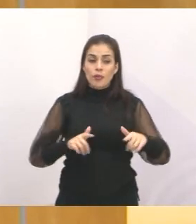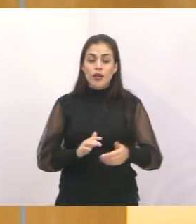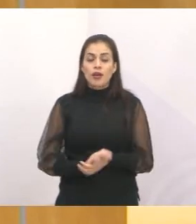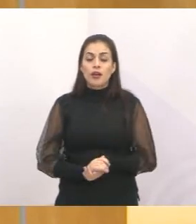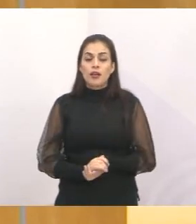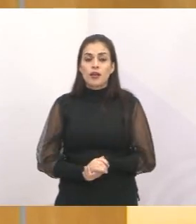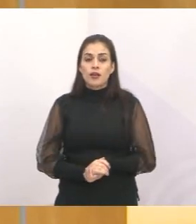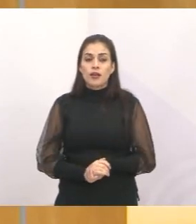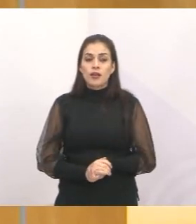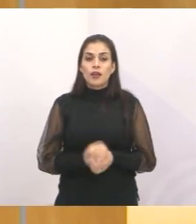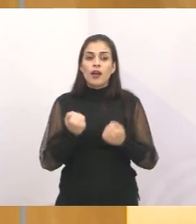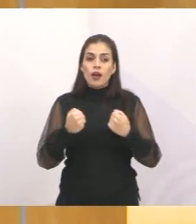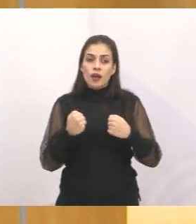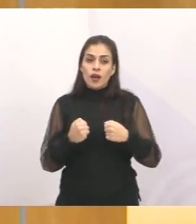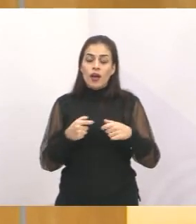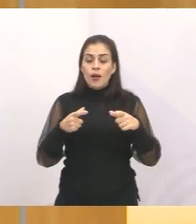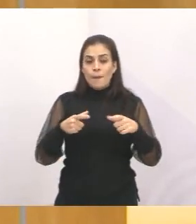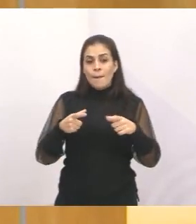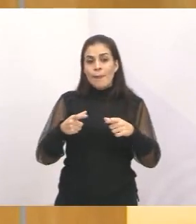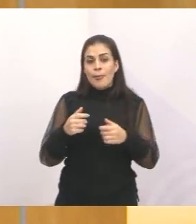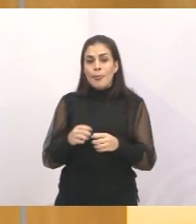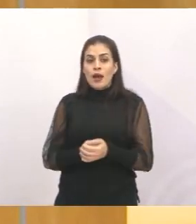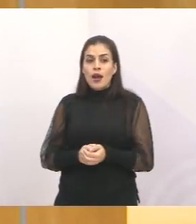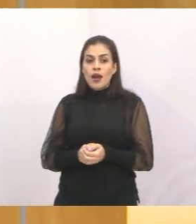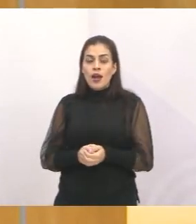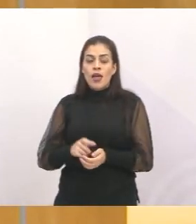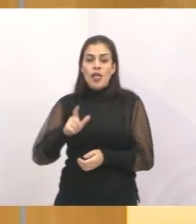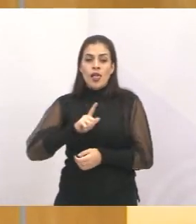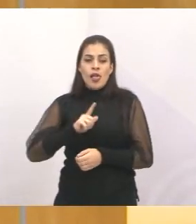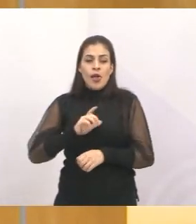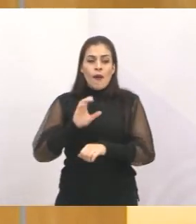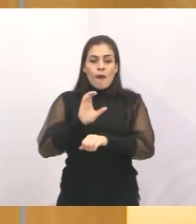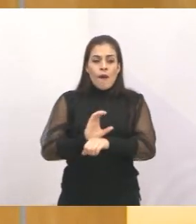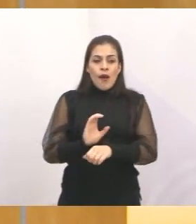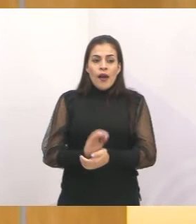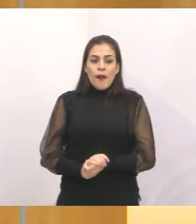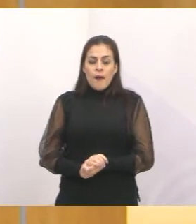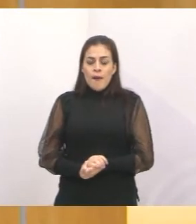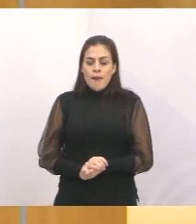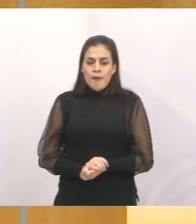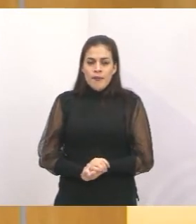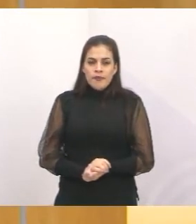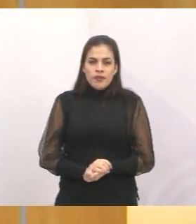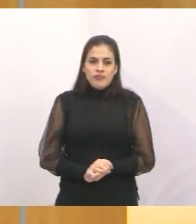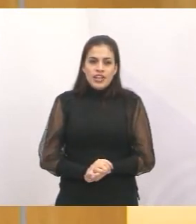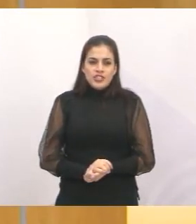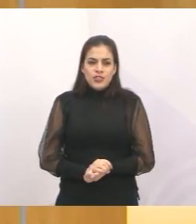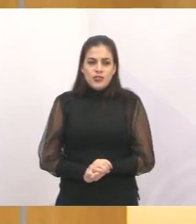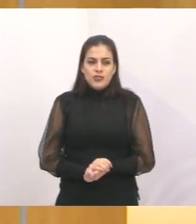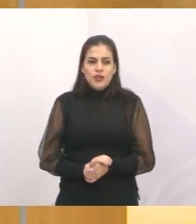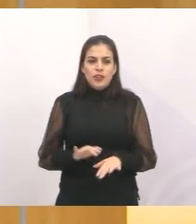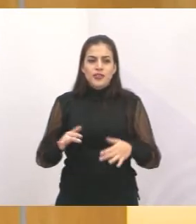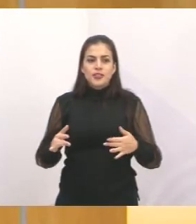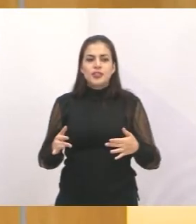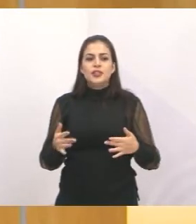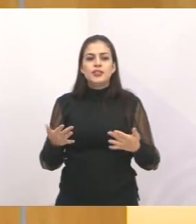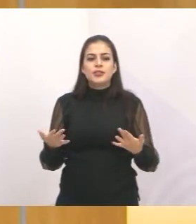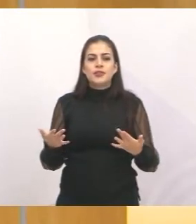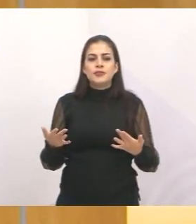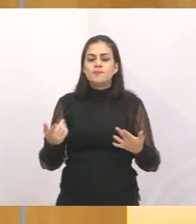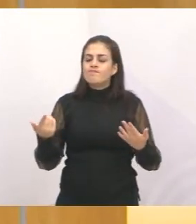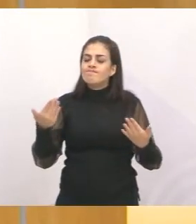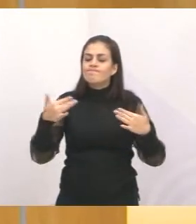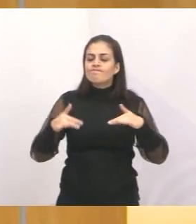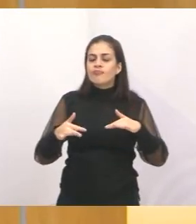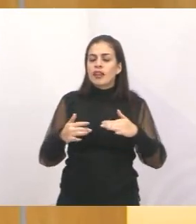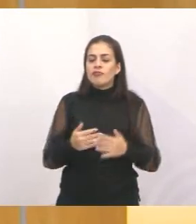ocupam cargos, têm lá um mandato fixado em lei, para que não haja interferência dos governos, e